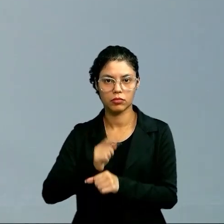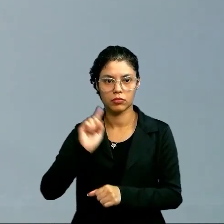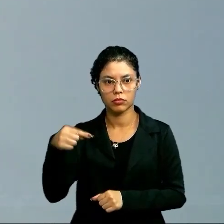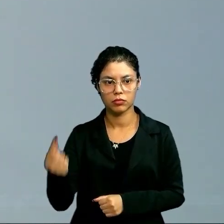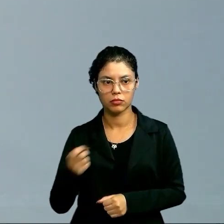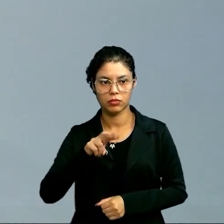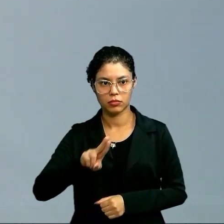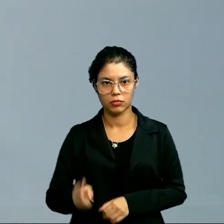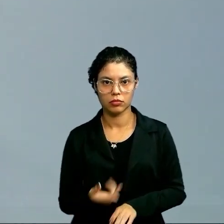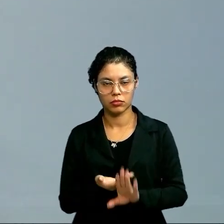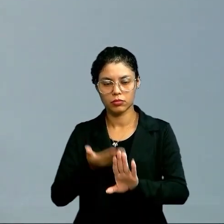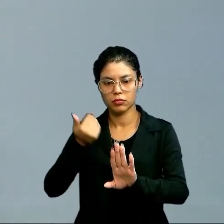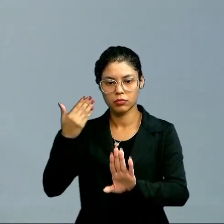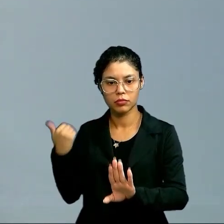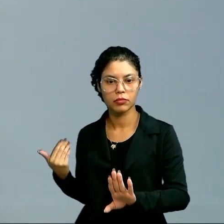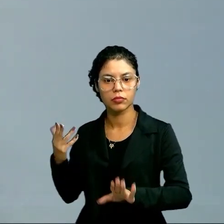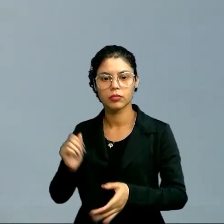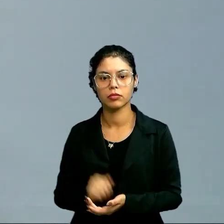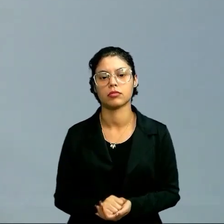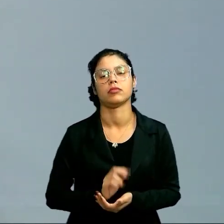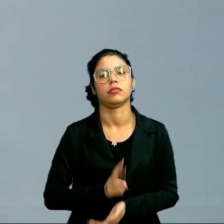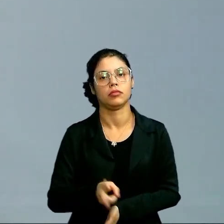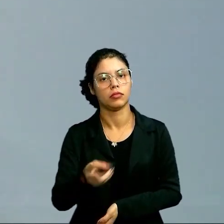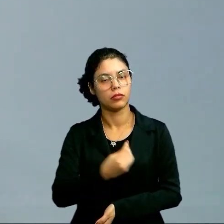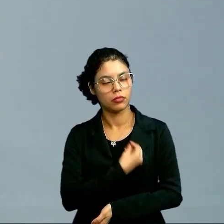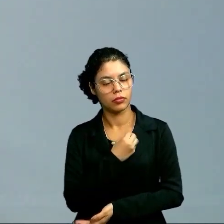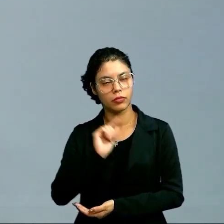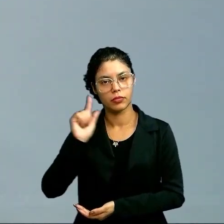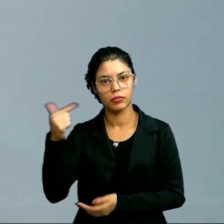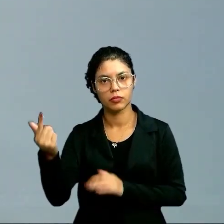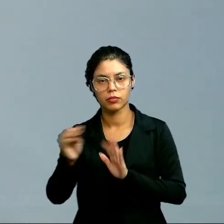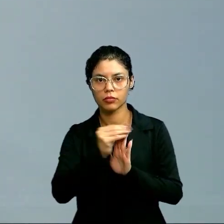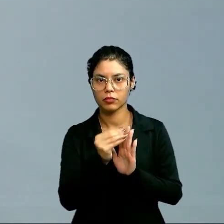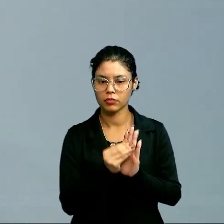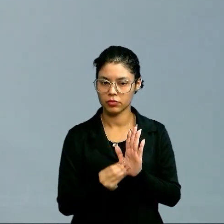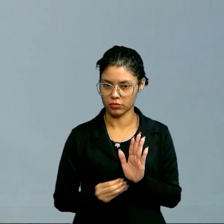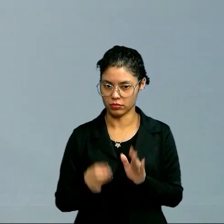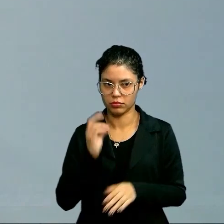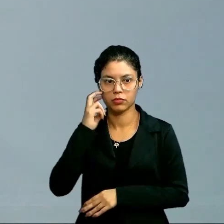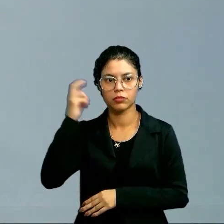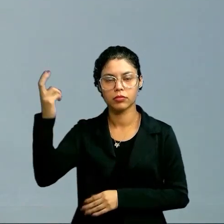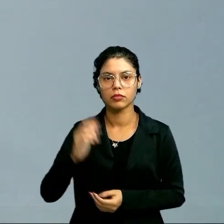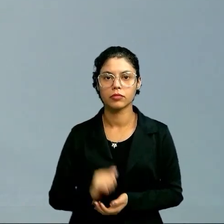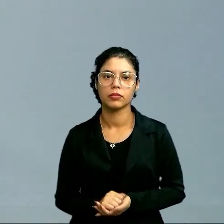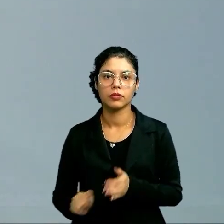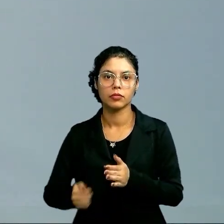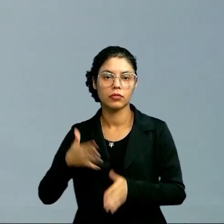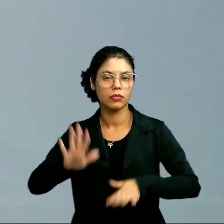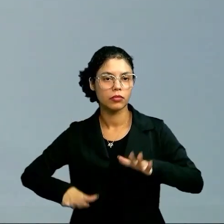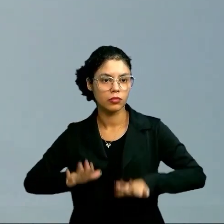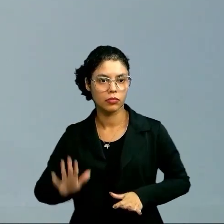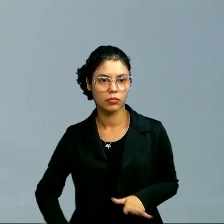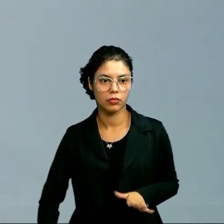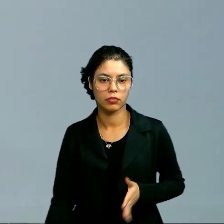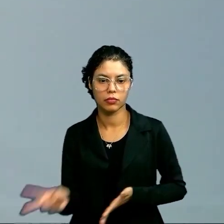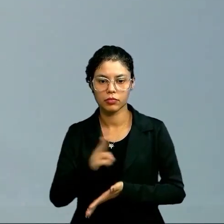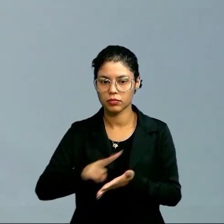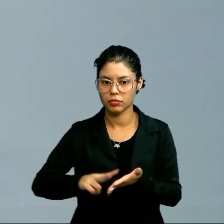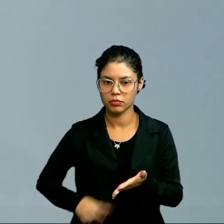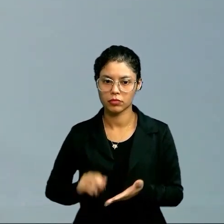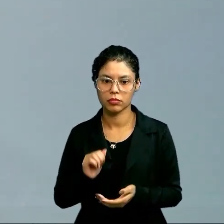de 2000 anos depois, a gente está vivendo um outro padrão de cultura, então muitas coisas têm que ser